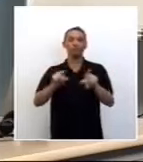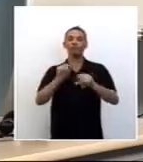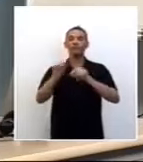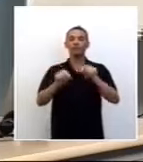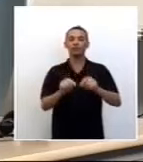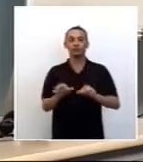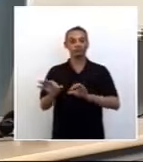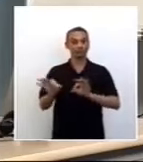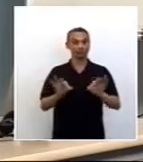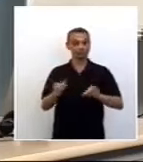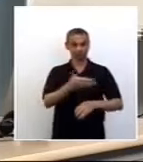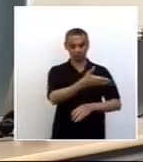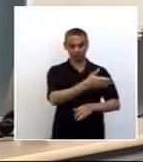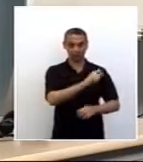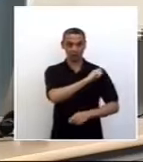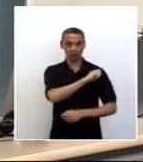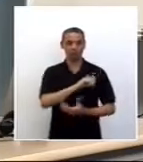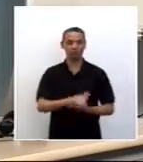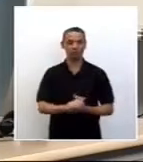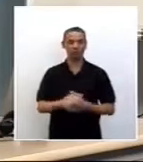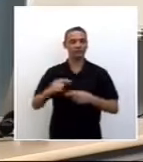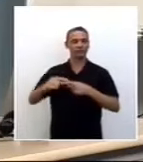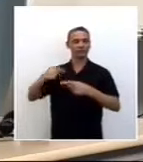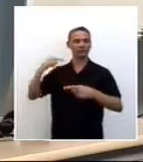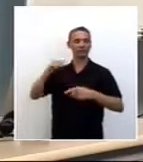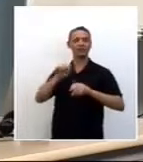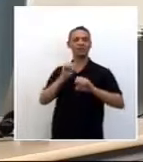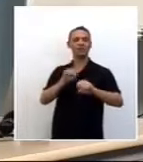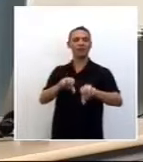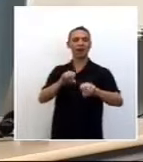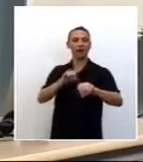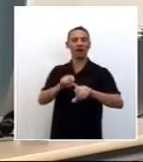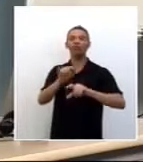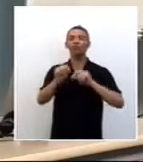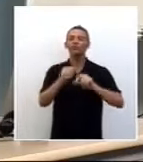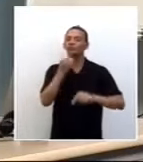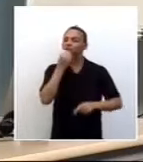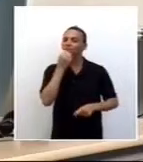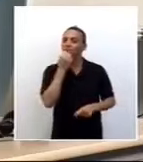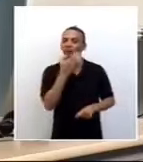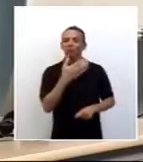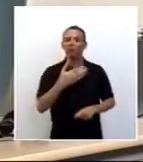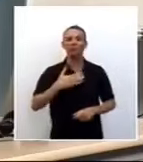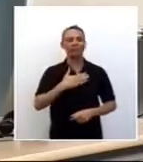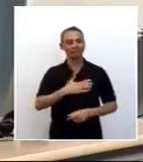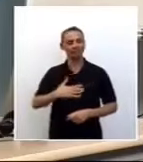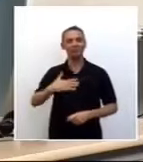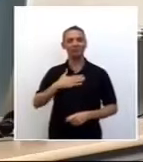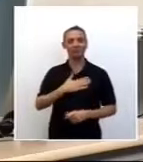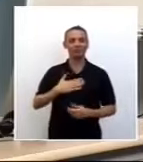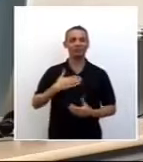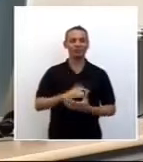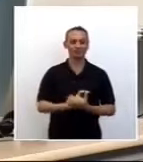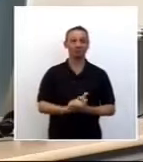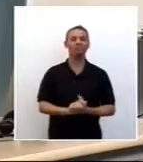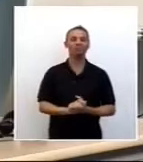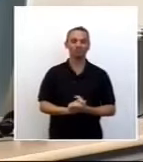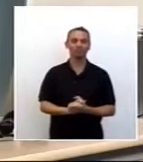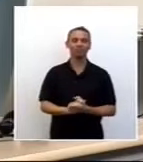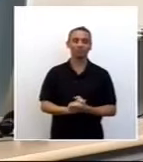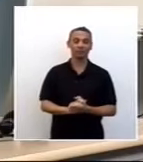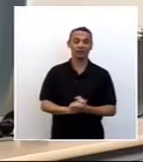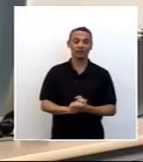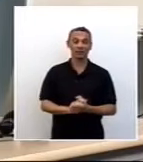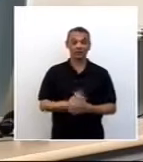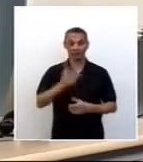para você dar uma organizadinha a nossa aula passada aula passada foi muito bacana quero lembrar que eu eu sei que nós não tivemos